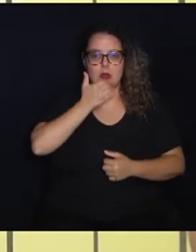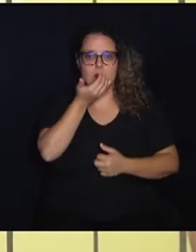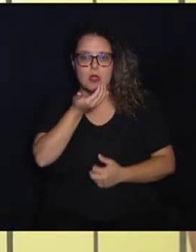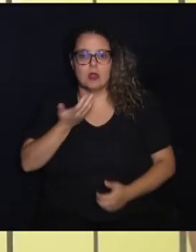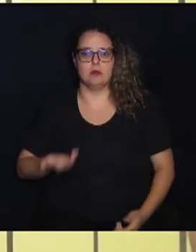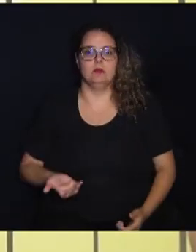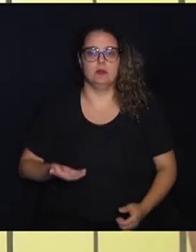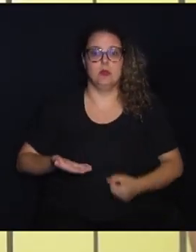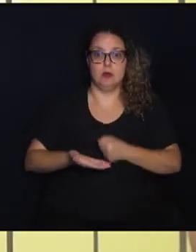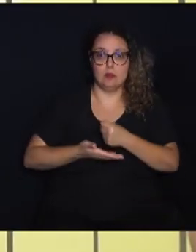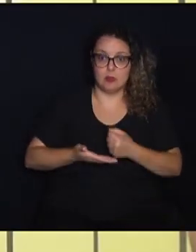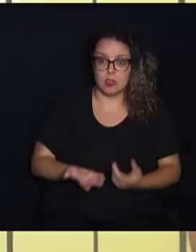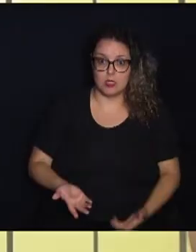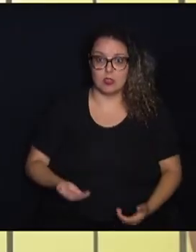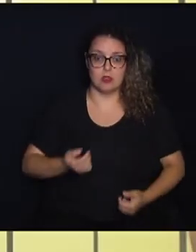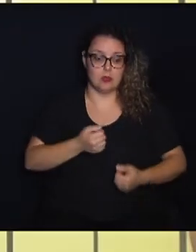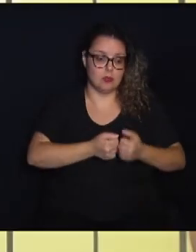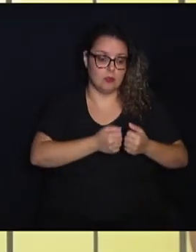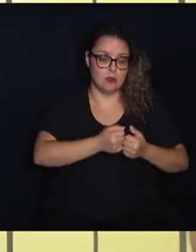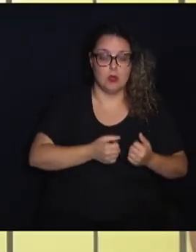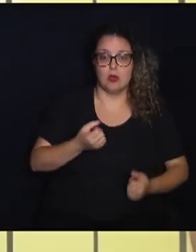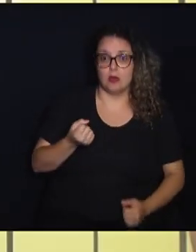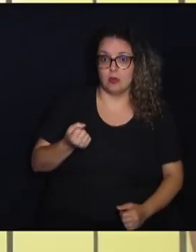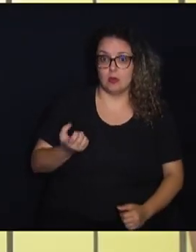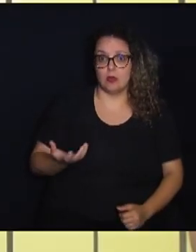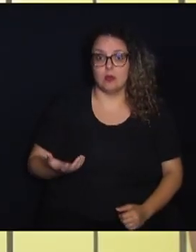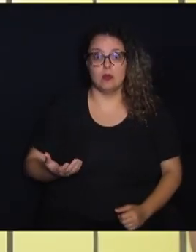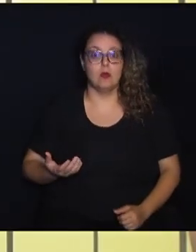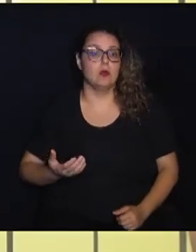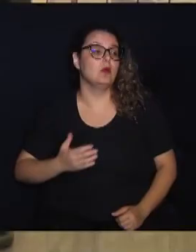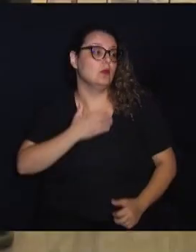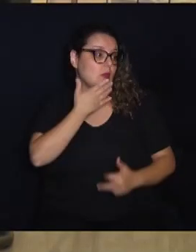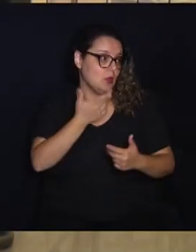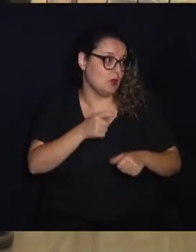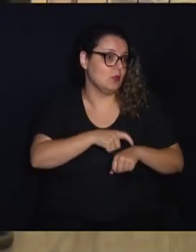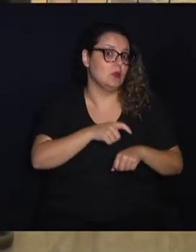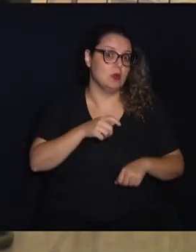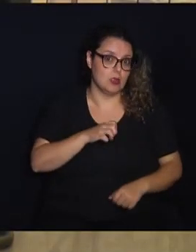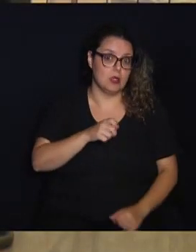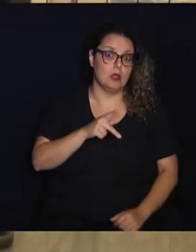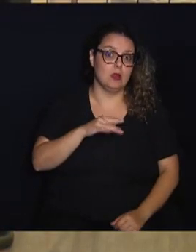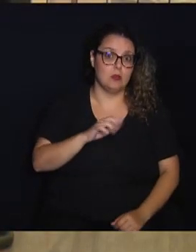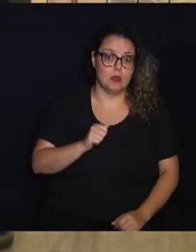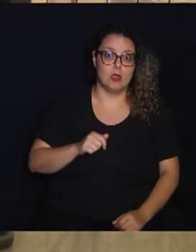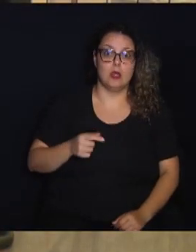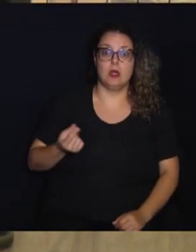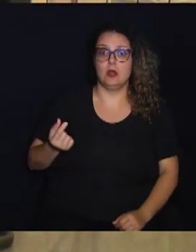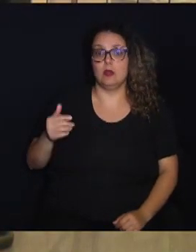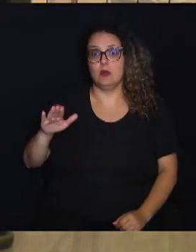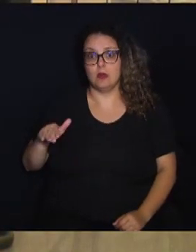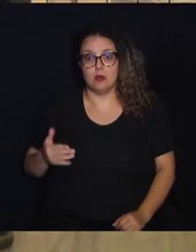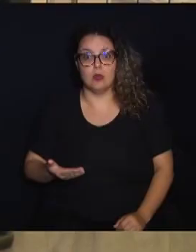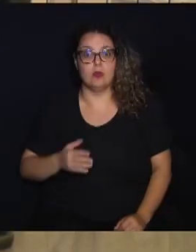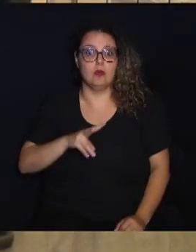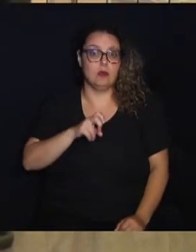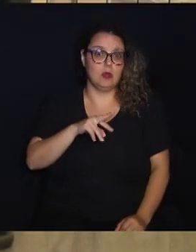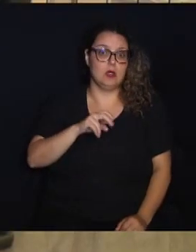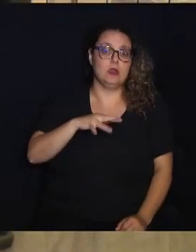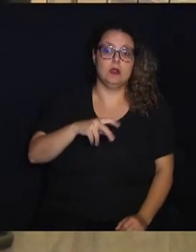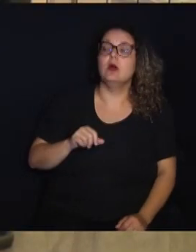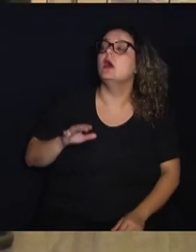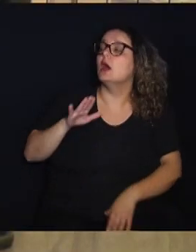frutas básicas, um arroz branco. Procurar uma fruta da época, que nem você falou, tá em oferta, tem o dia do varejão, ajuda?